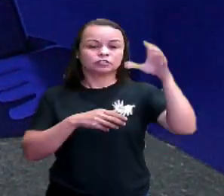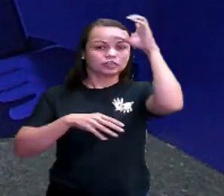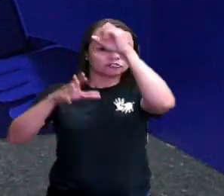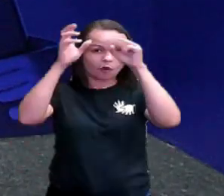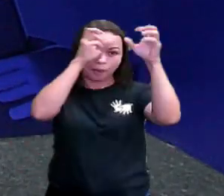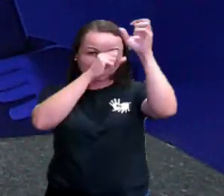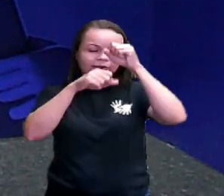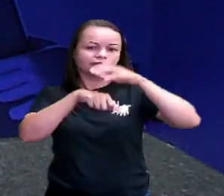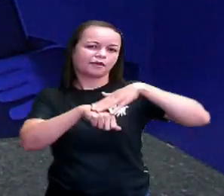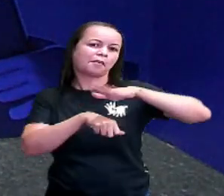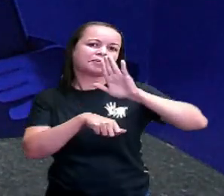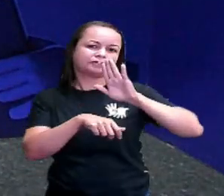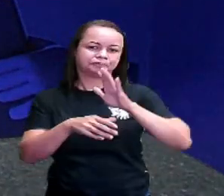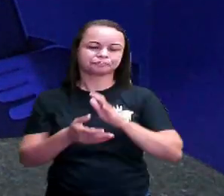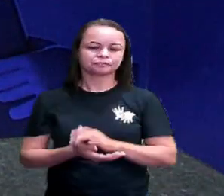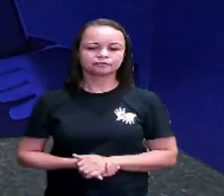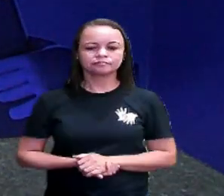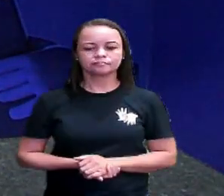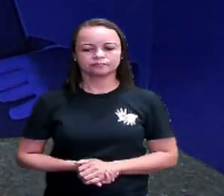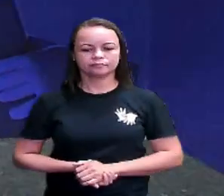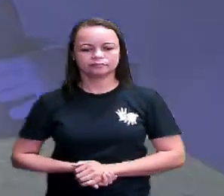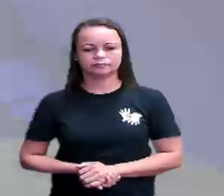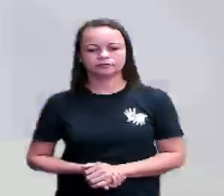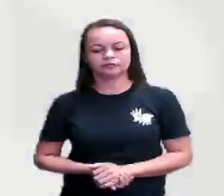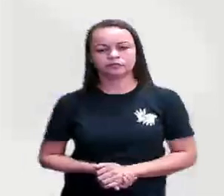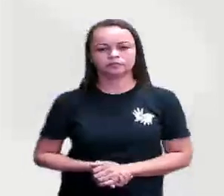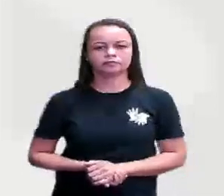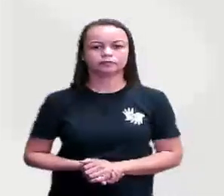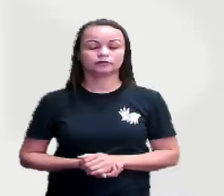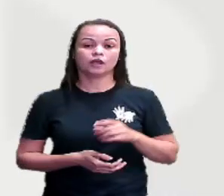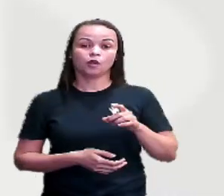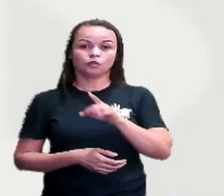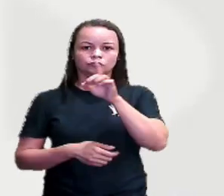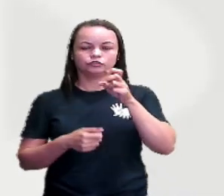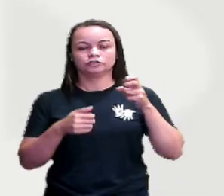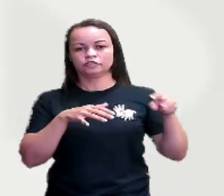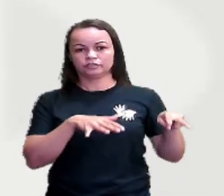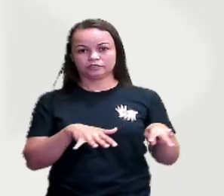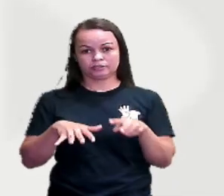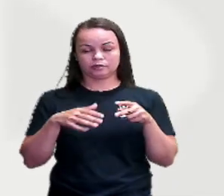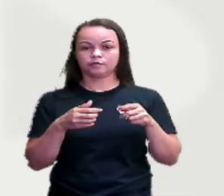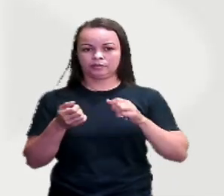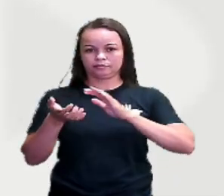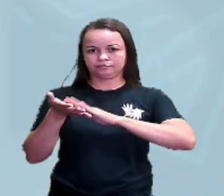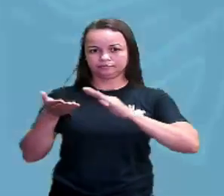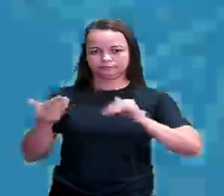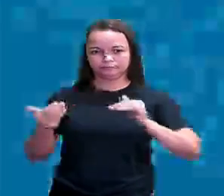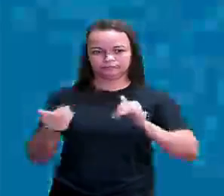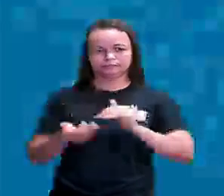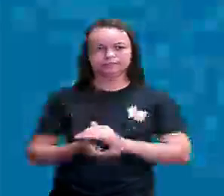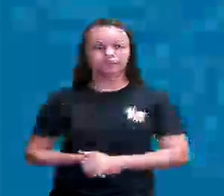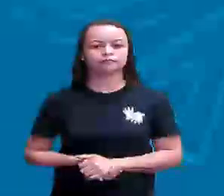cada dia mais. Então, vamos lá. Os dias da semana em língua espanhola.